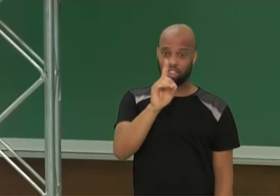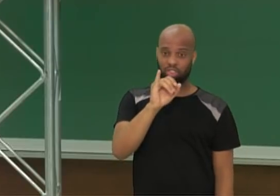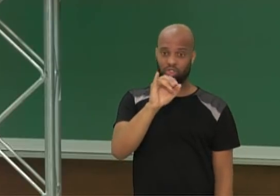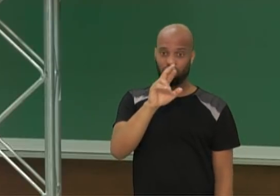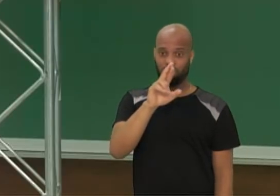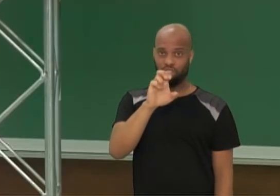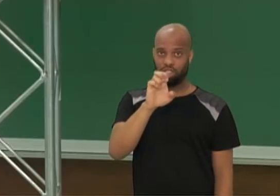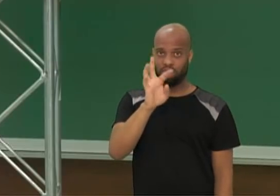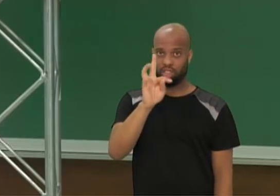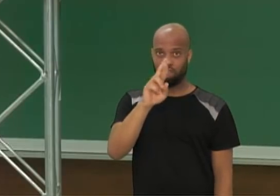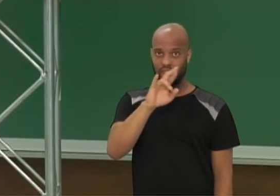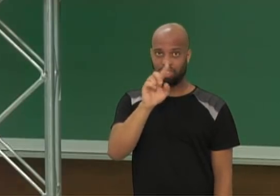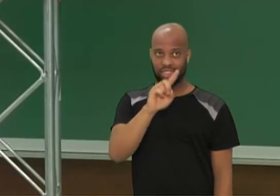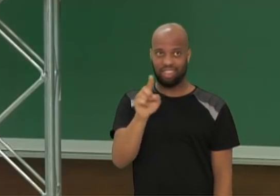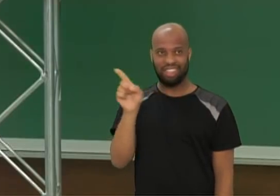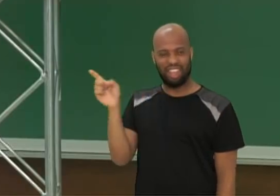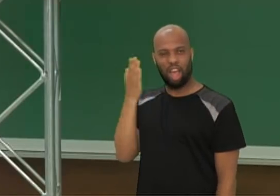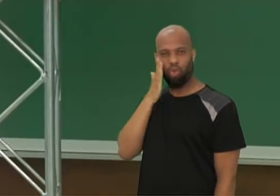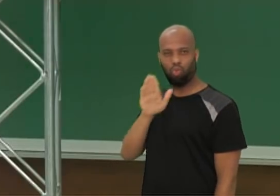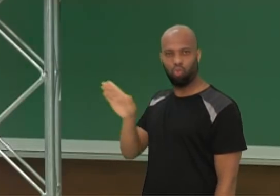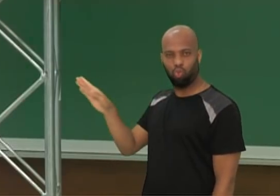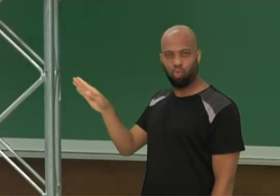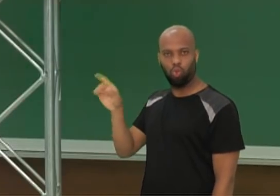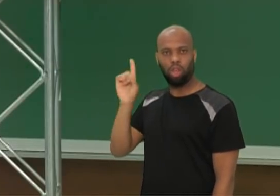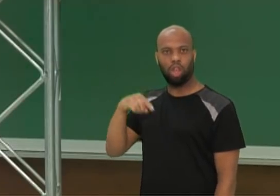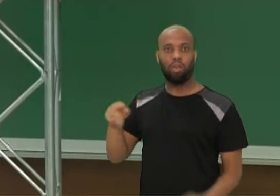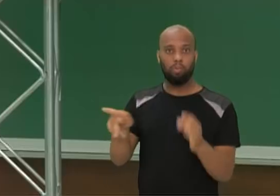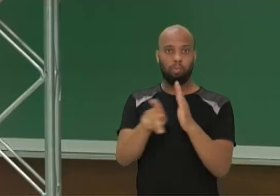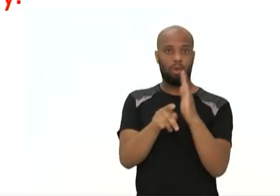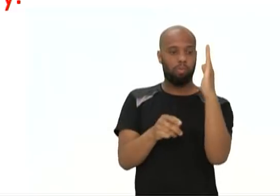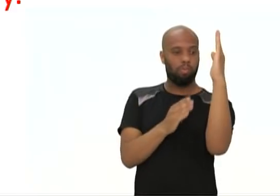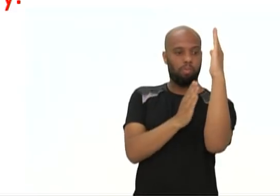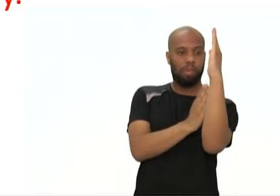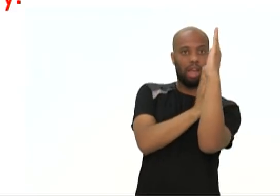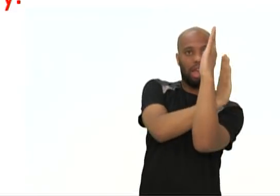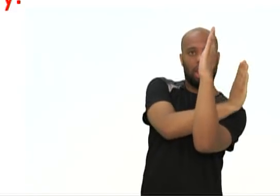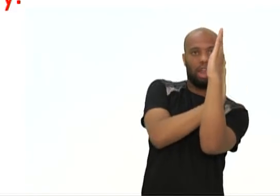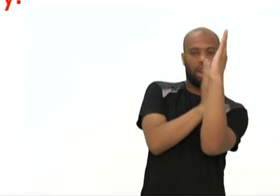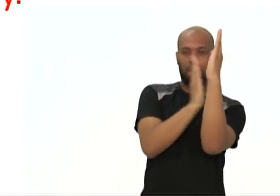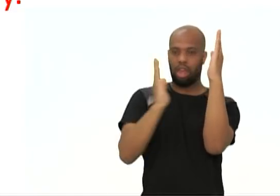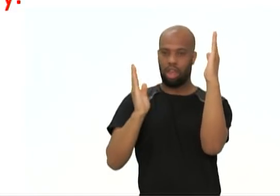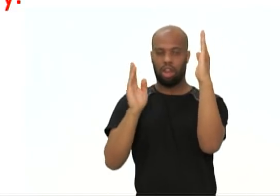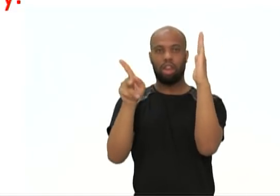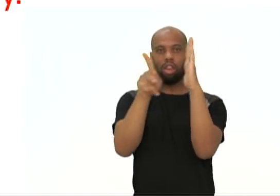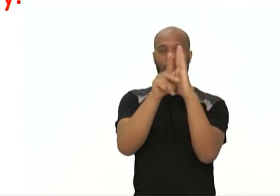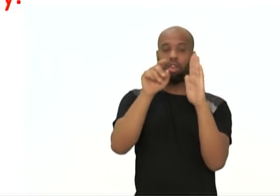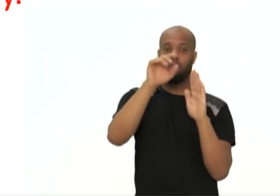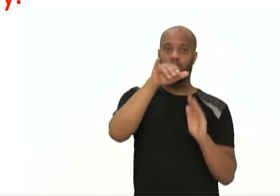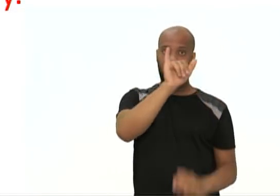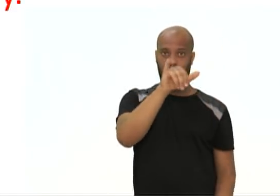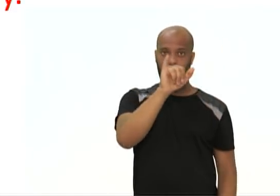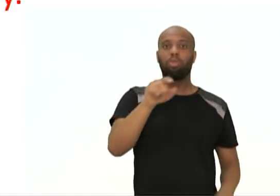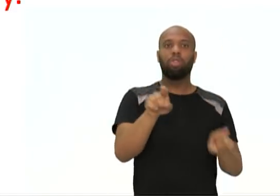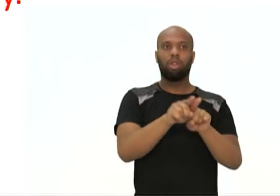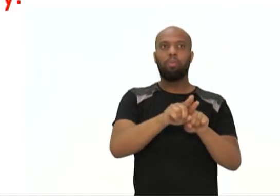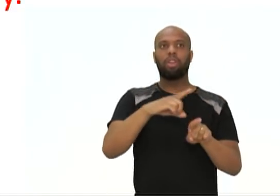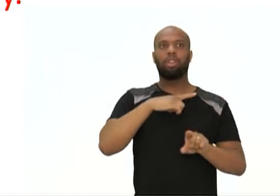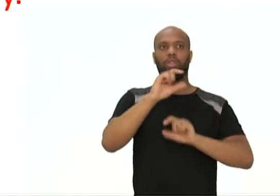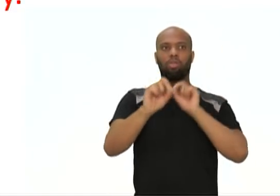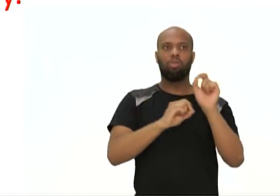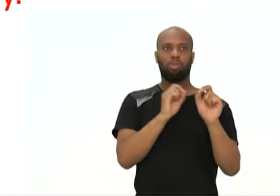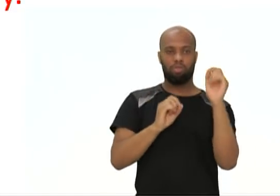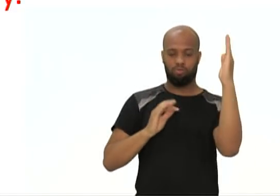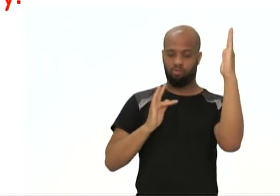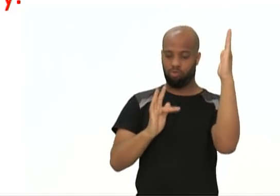é a reta diretriz, ela é paralela ao eixo y. E Temos o foco, coordenadas 3, 3,